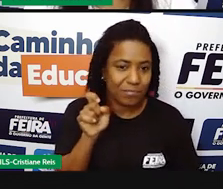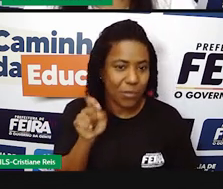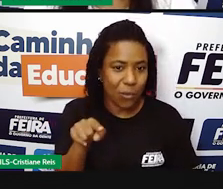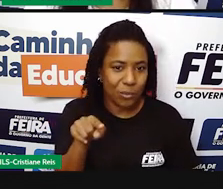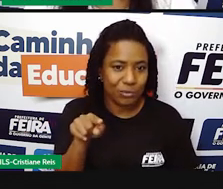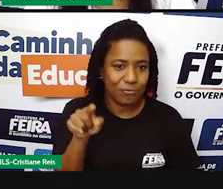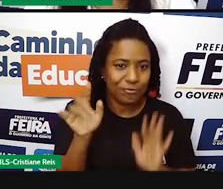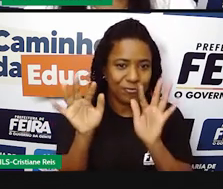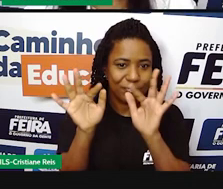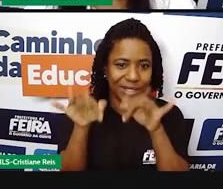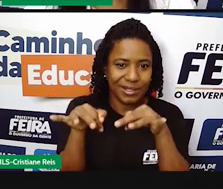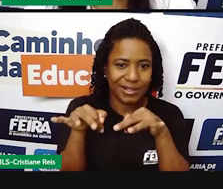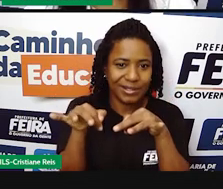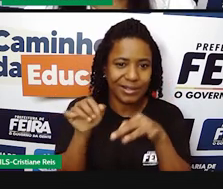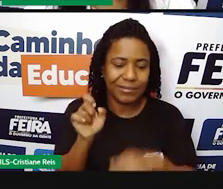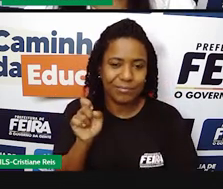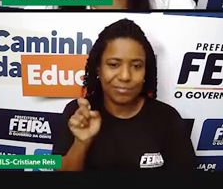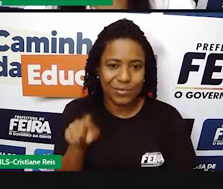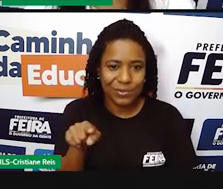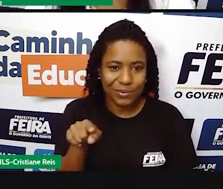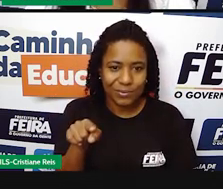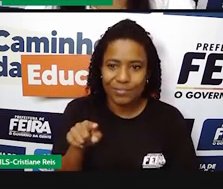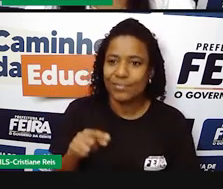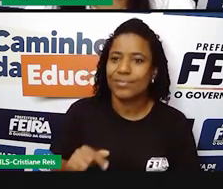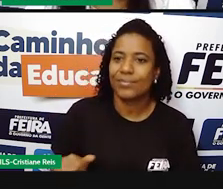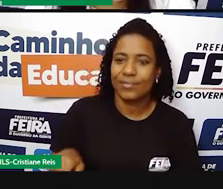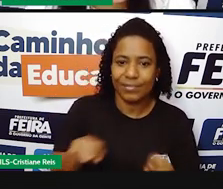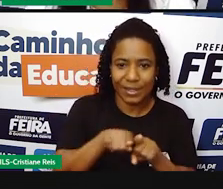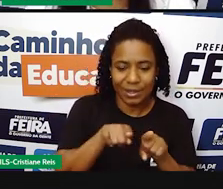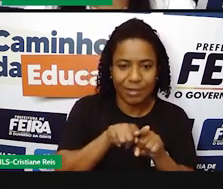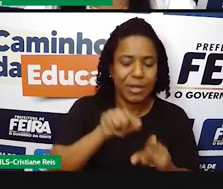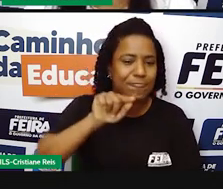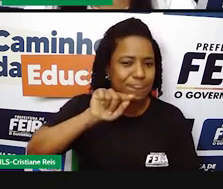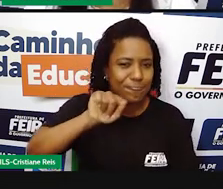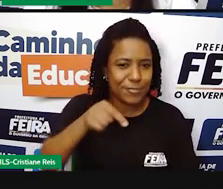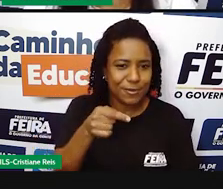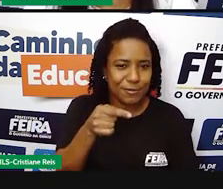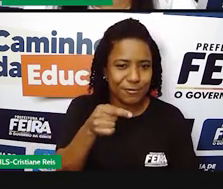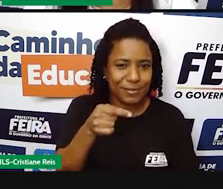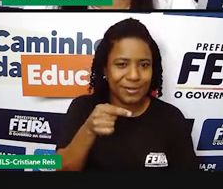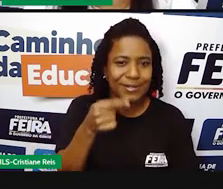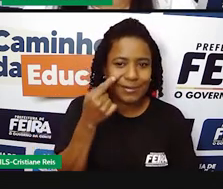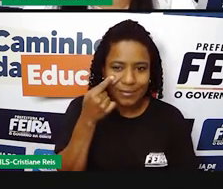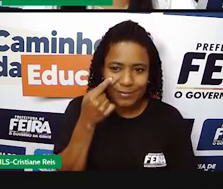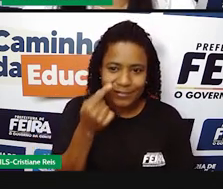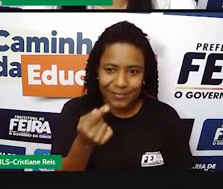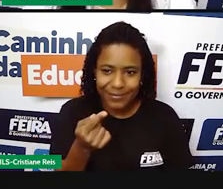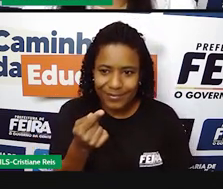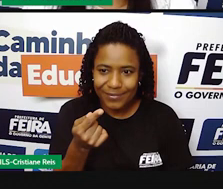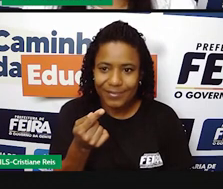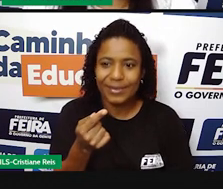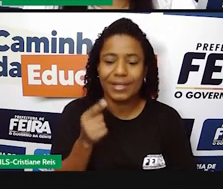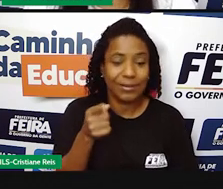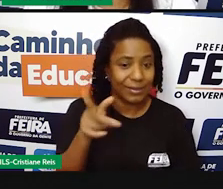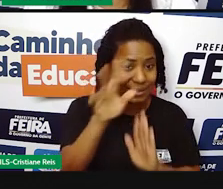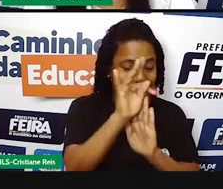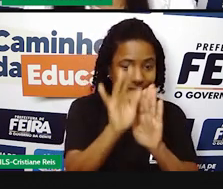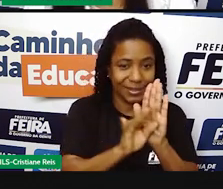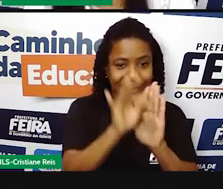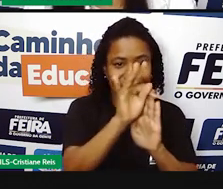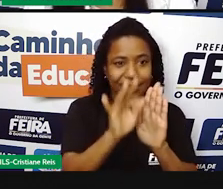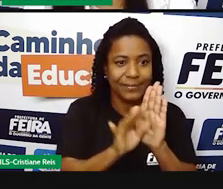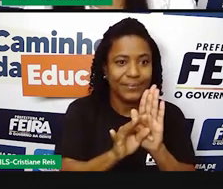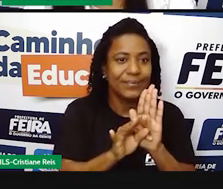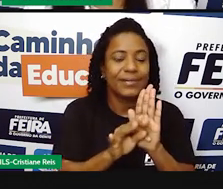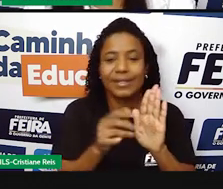final, não é? A gente consegue observar também a presença da vírgula. E aí, nesse texto aqui, a gente